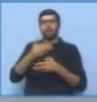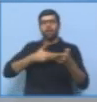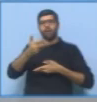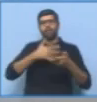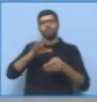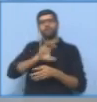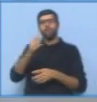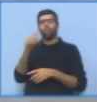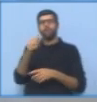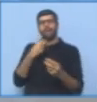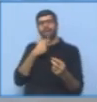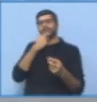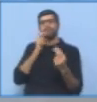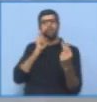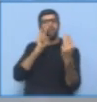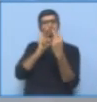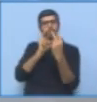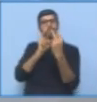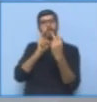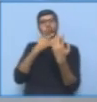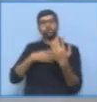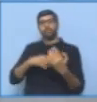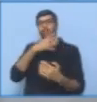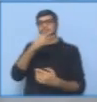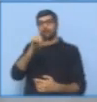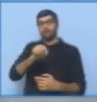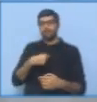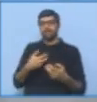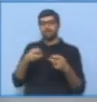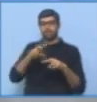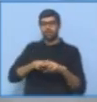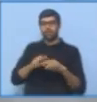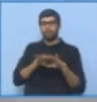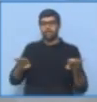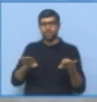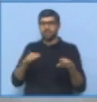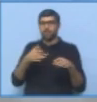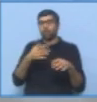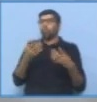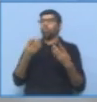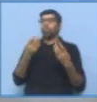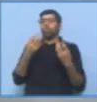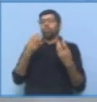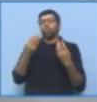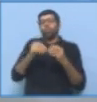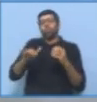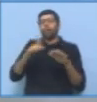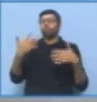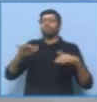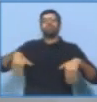de olhos nos olhos. Mas gostava também de reforçar que sentar-se à mesa não é um lugar banal. Nem é um lugar